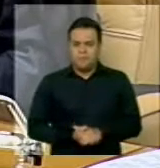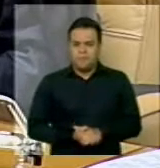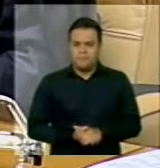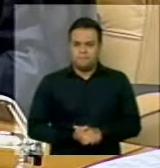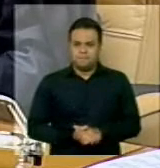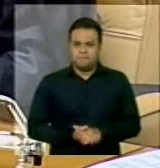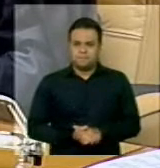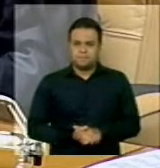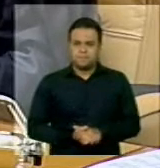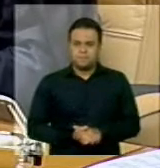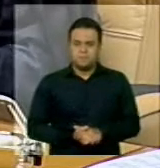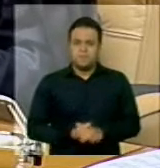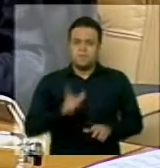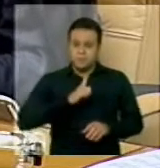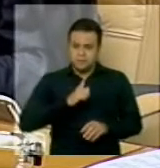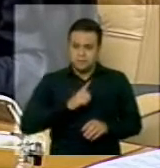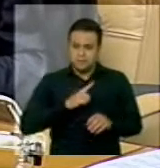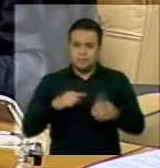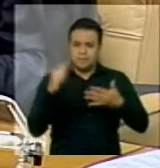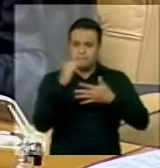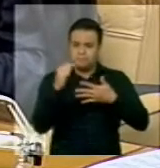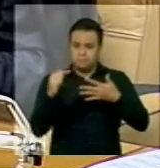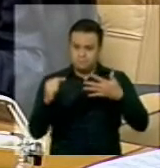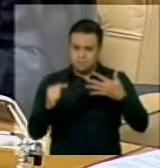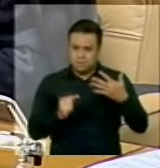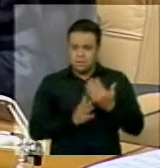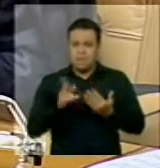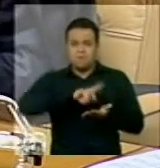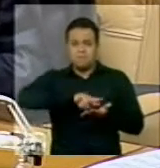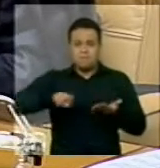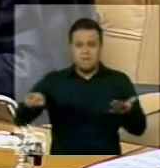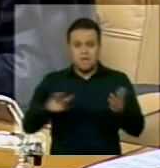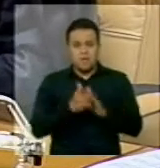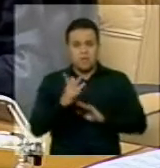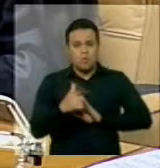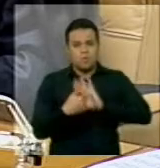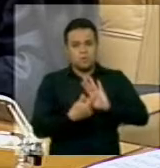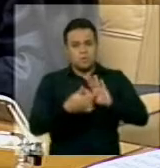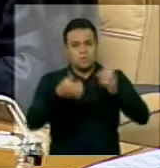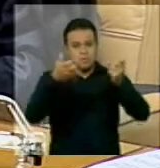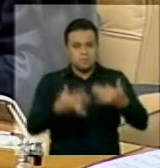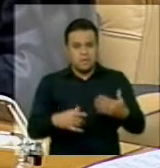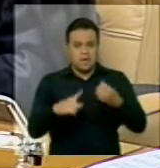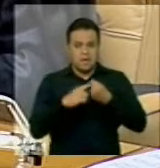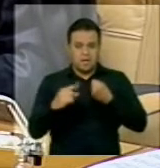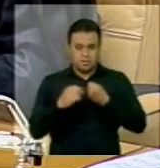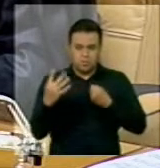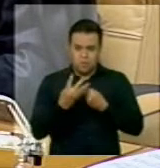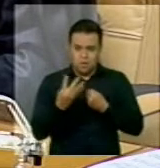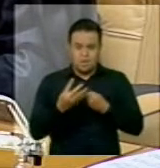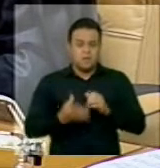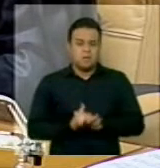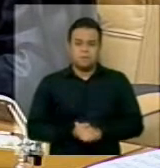diz esse conjunto de dispositivos e me permito reproduzi-los. Artigo 4º. Não